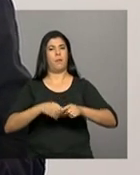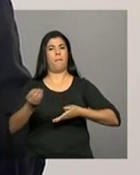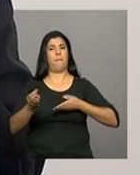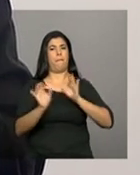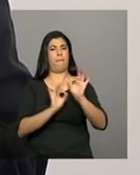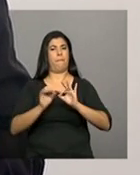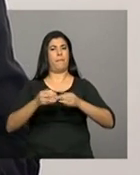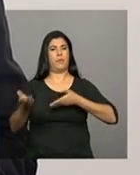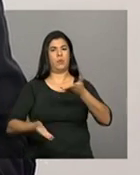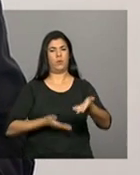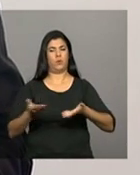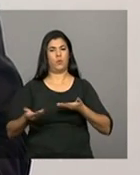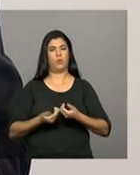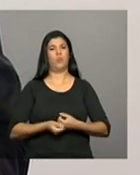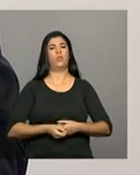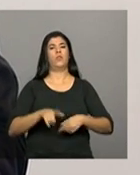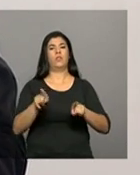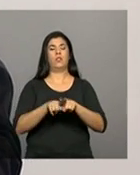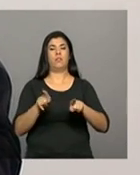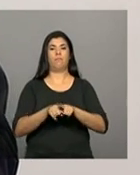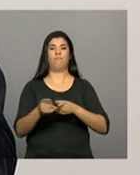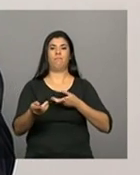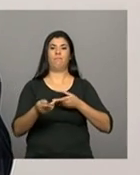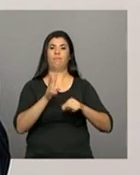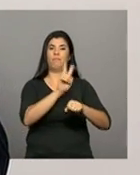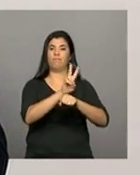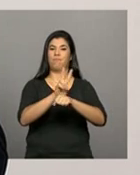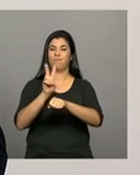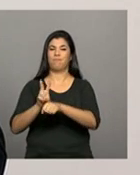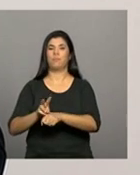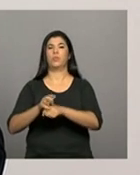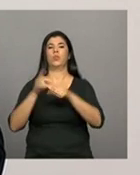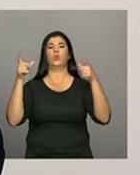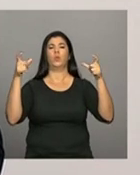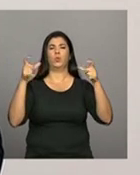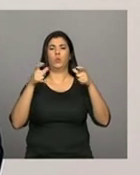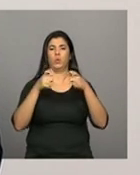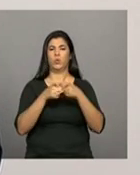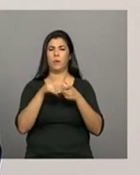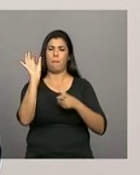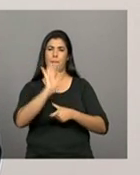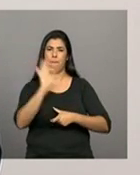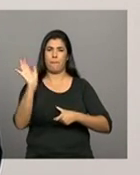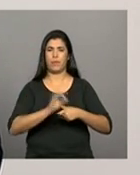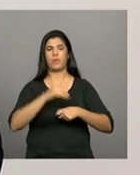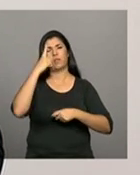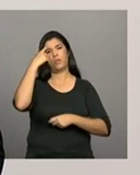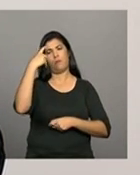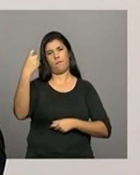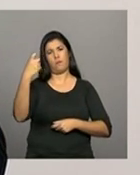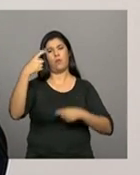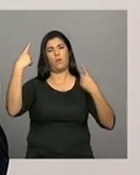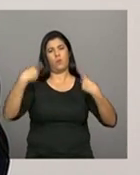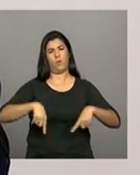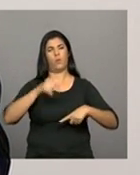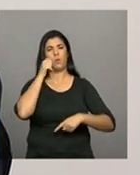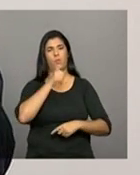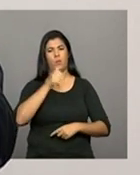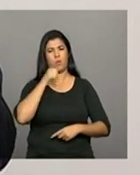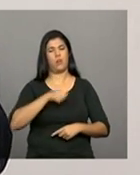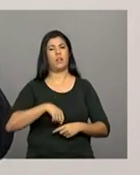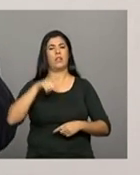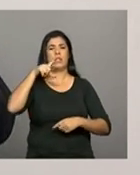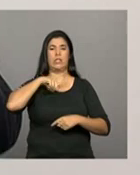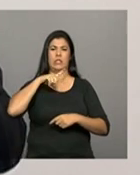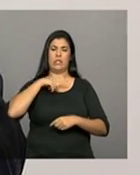servidores para atender e atacar isso que entristece a todos nós, que aumenta cada dia, infelizmente, que é a violência contra as